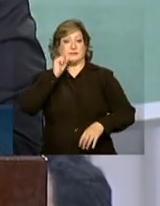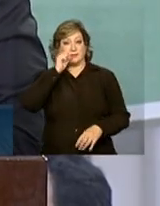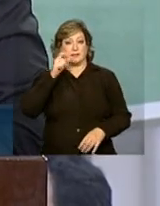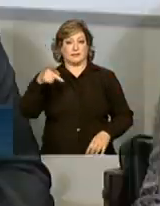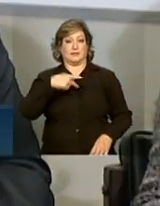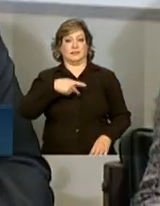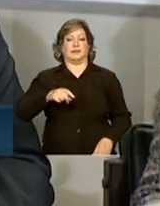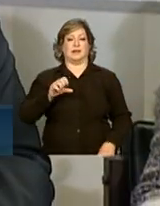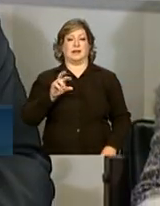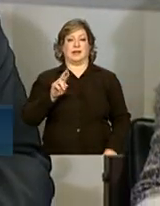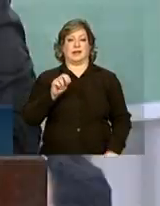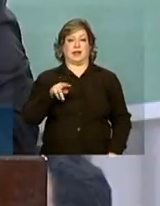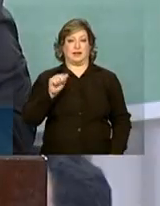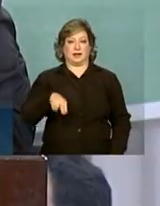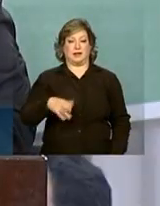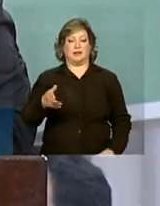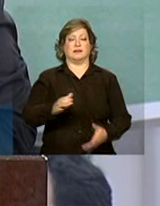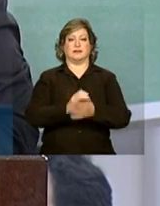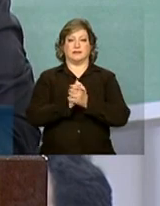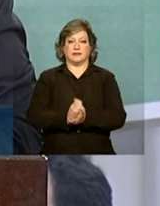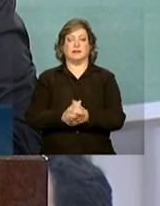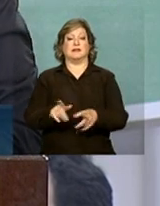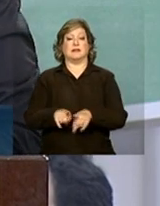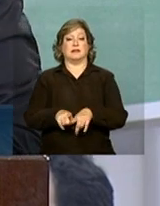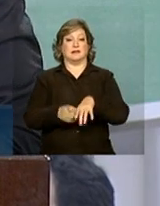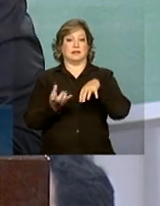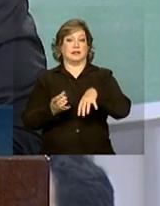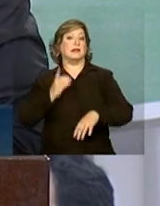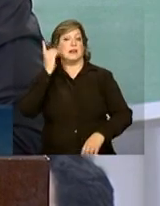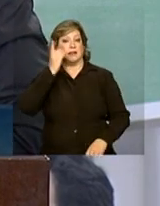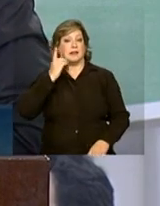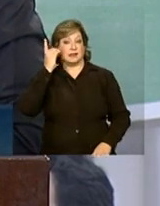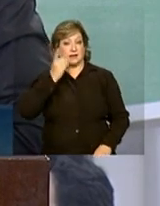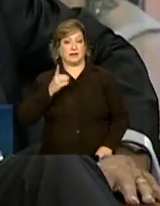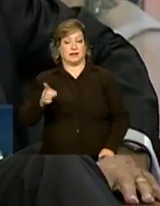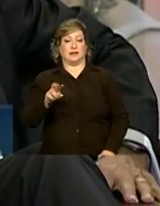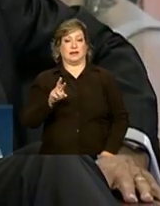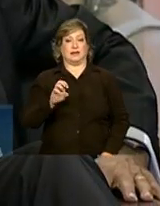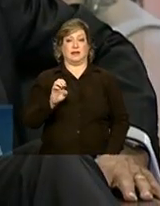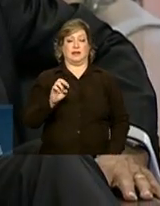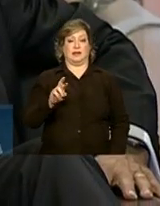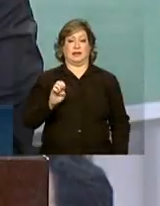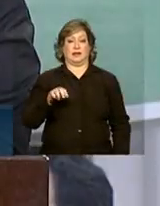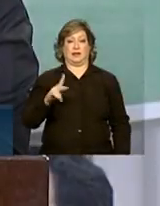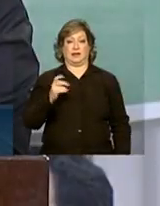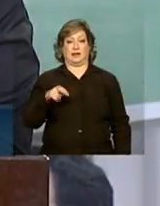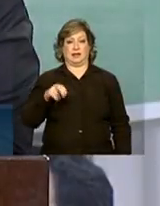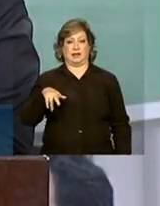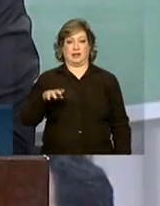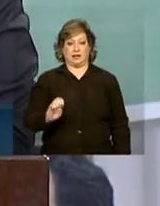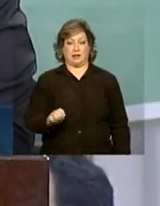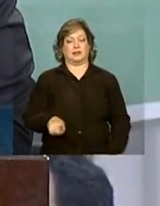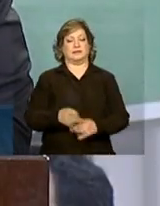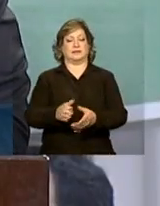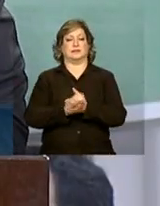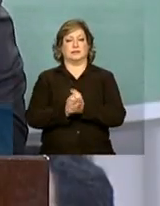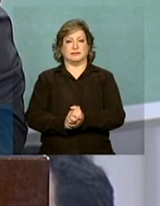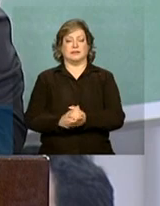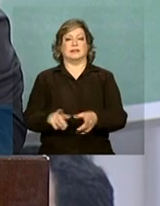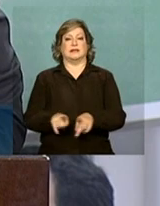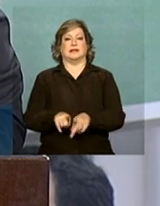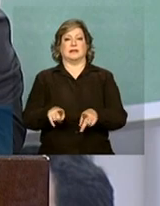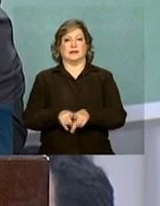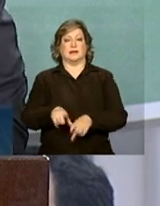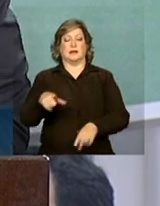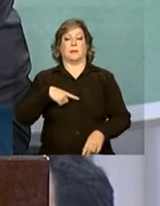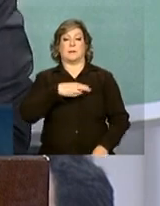Calheiros, excelentíssimo presidente da Câmara dos Deputados, deputado Henrique Eduardo Alves, senhor ministro da Saúde,